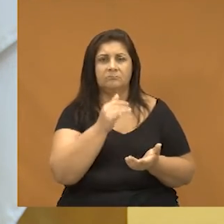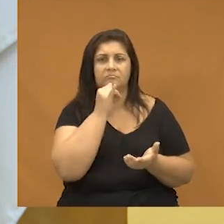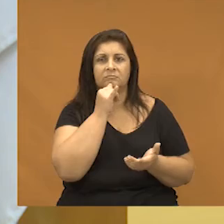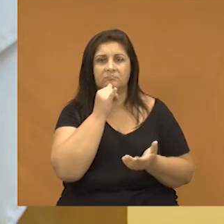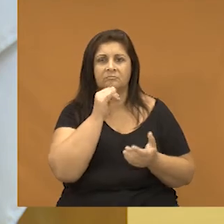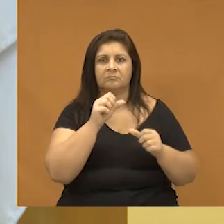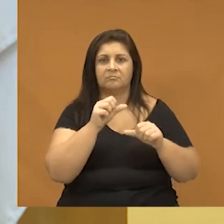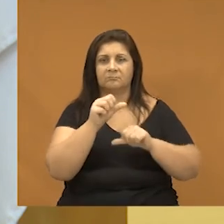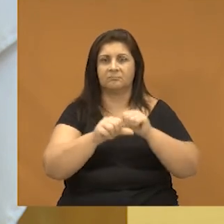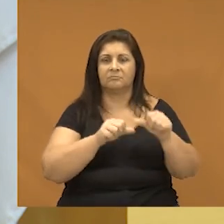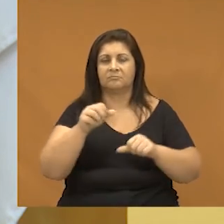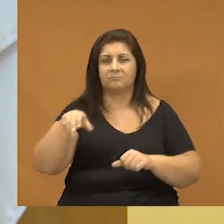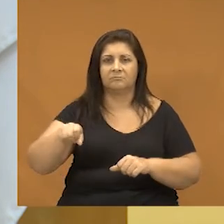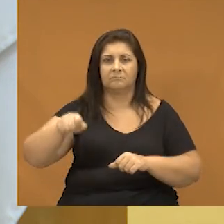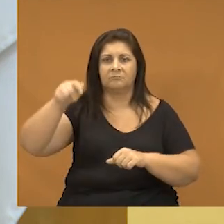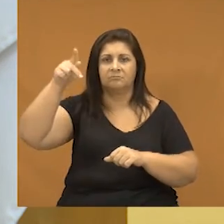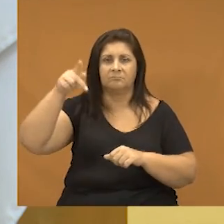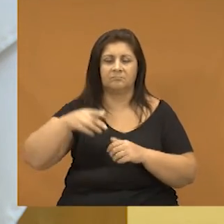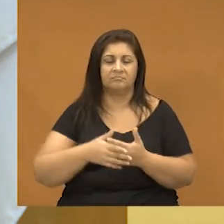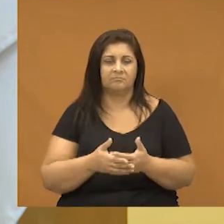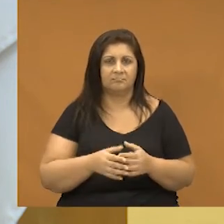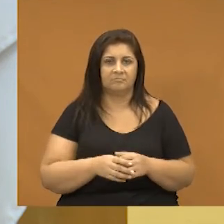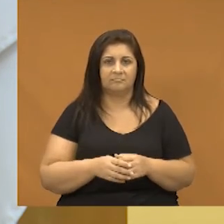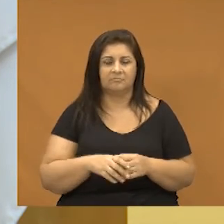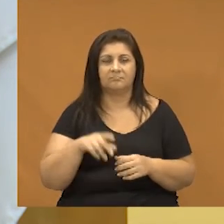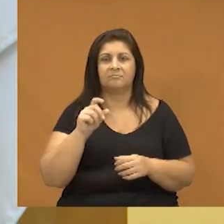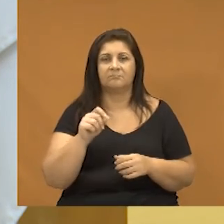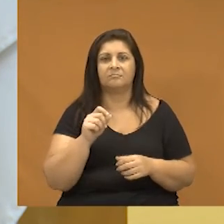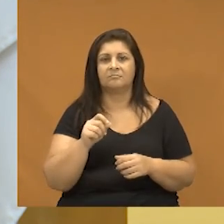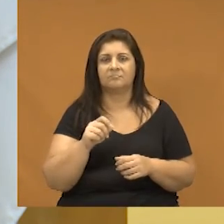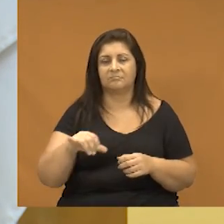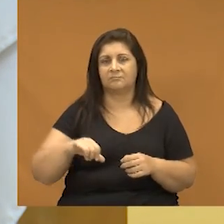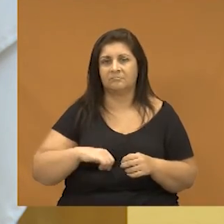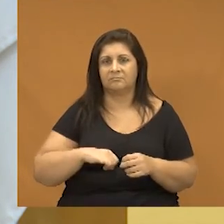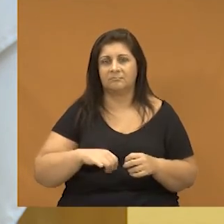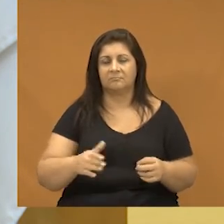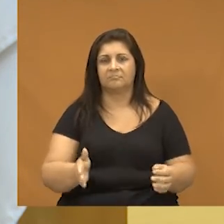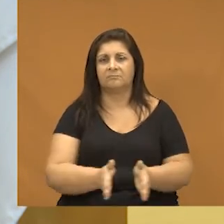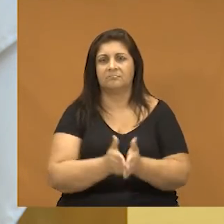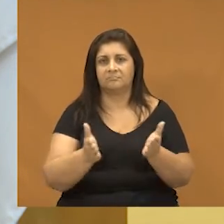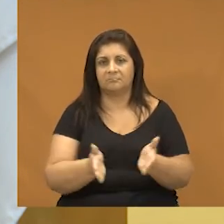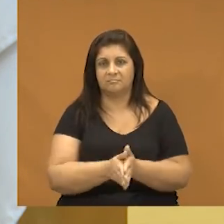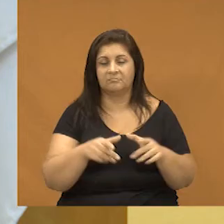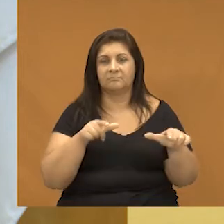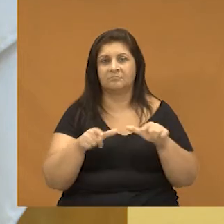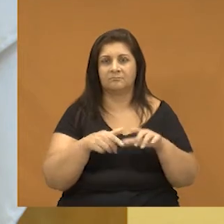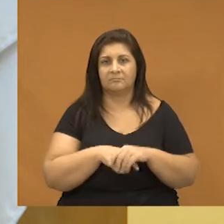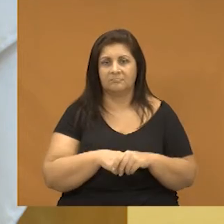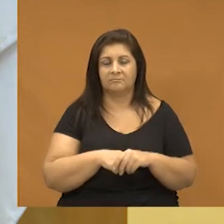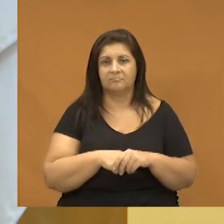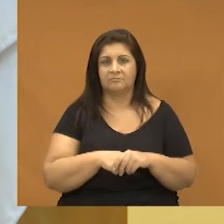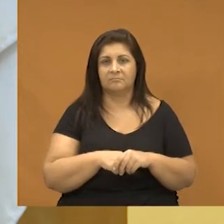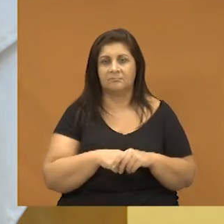da Previdência, né, que vai ser mais afetado a população de classe baixa, os trabalhadores, ao invés do